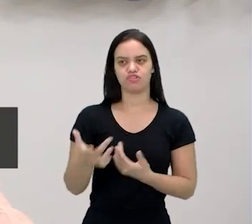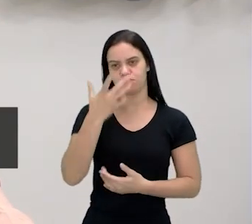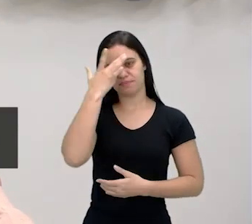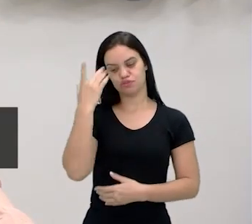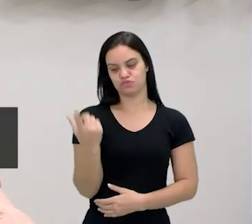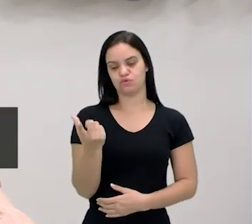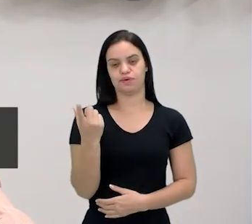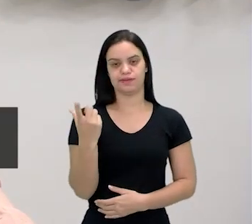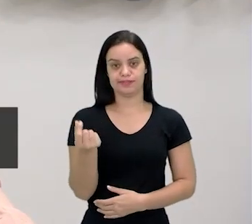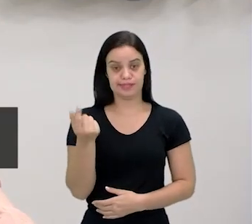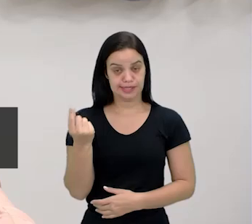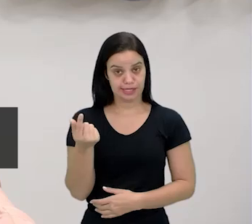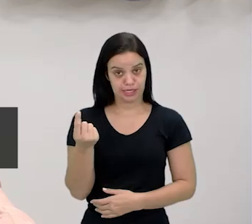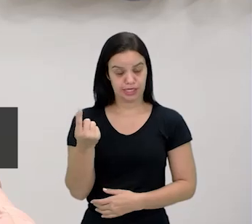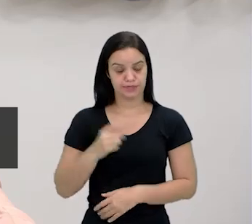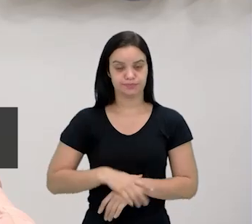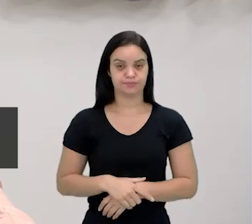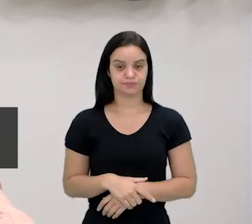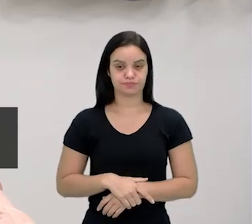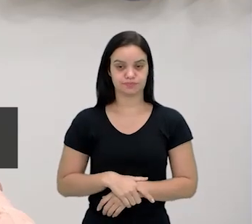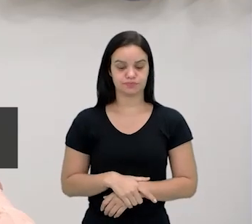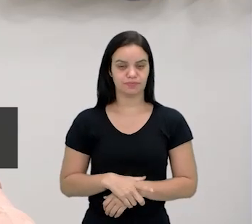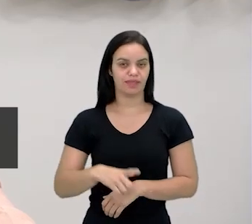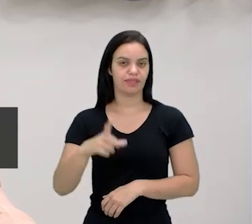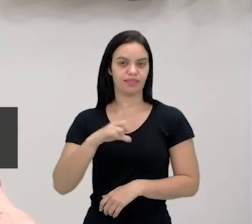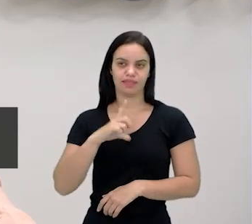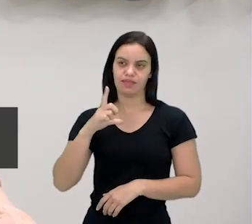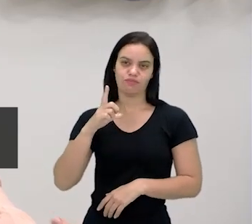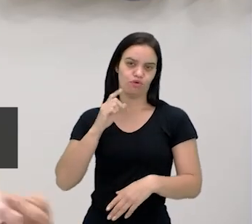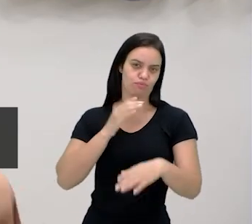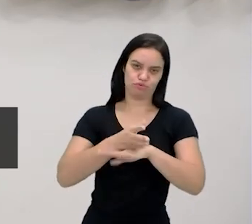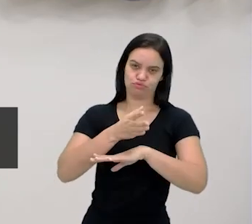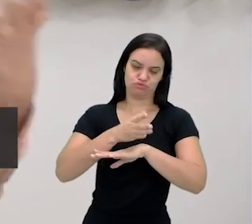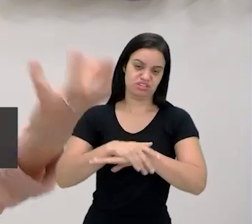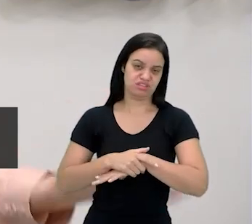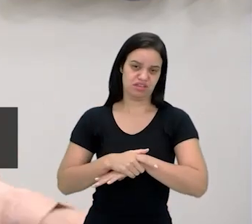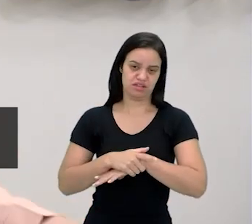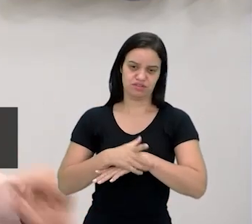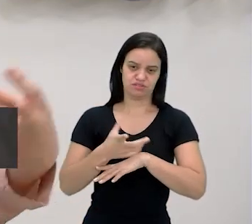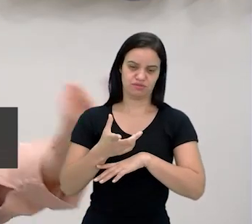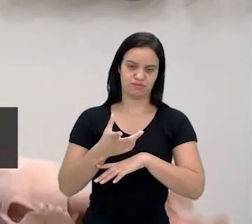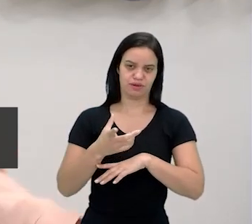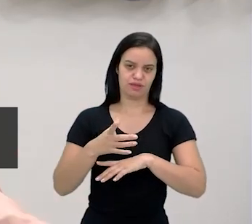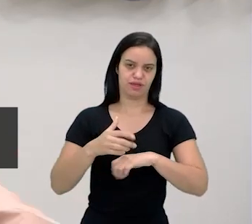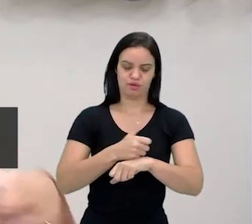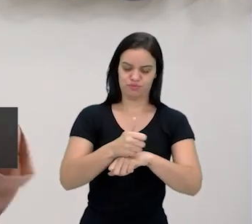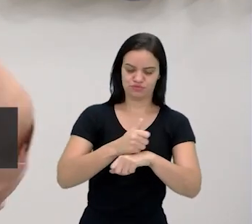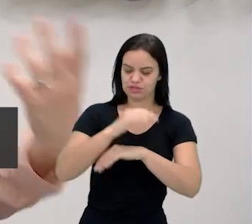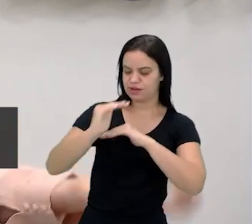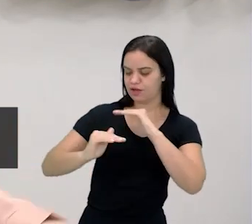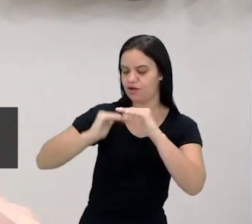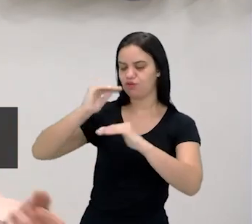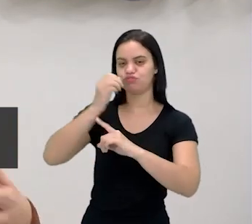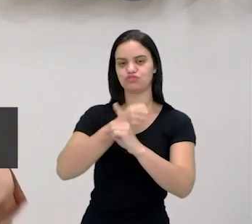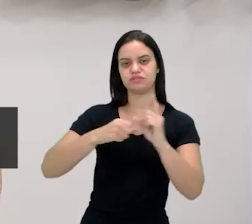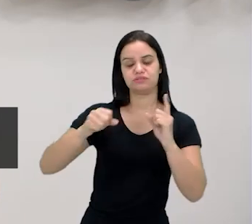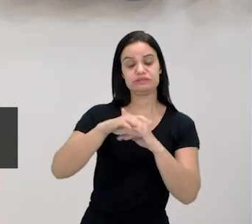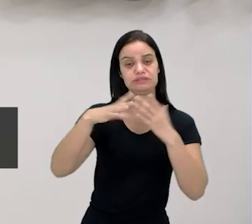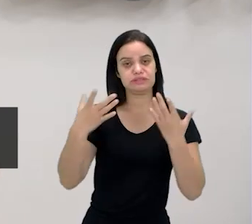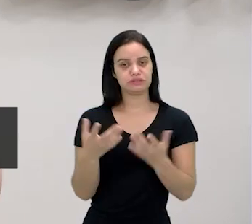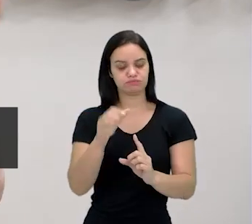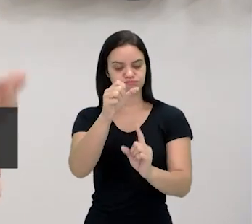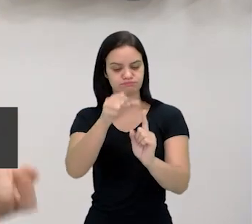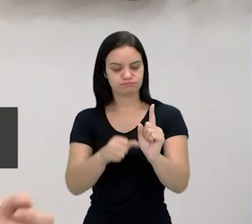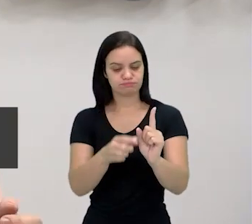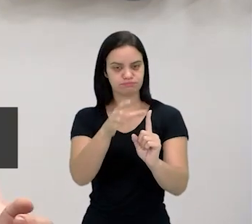que dê uma oportunidade para ele que ele possa ascender profissionalmente, socialmente. E o Fernando tem